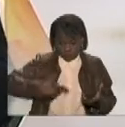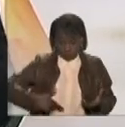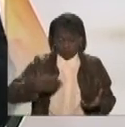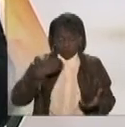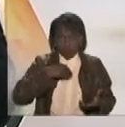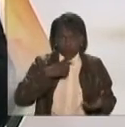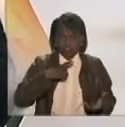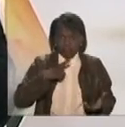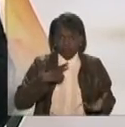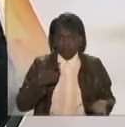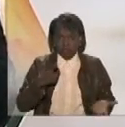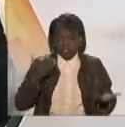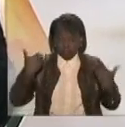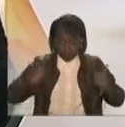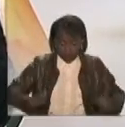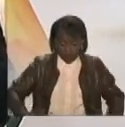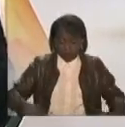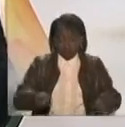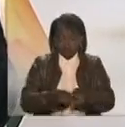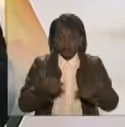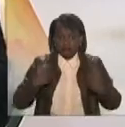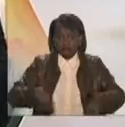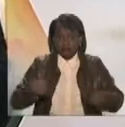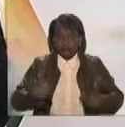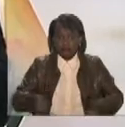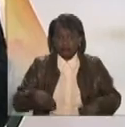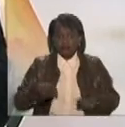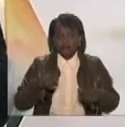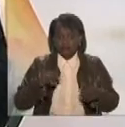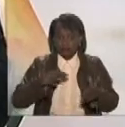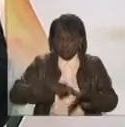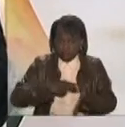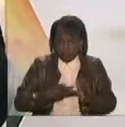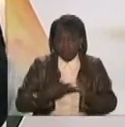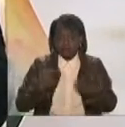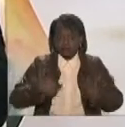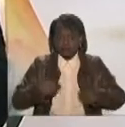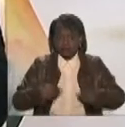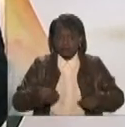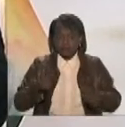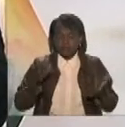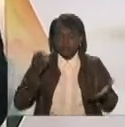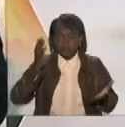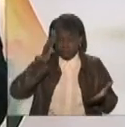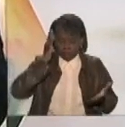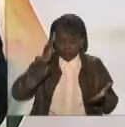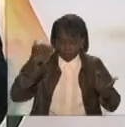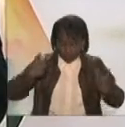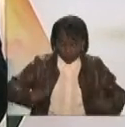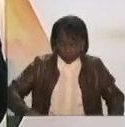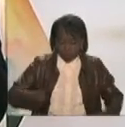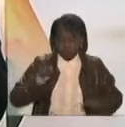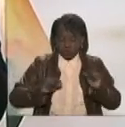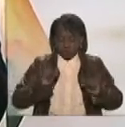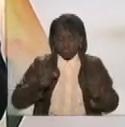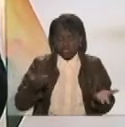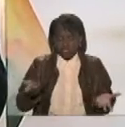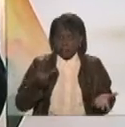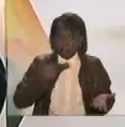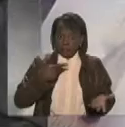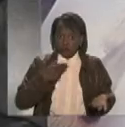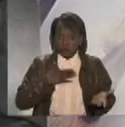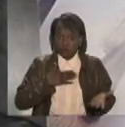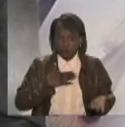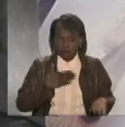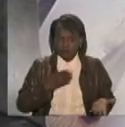habita um corpo. E esse corpo também precisa ser significado, esse corpo também precisa ser validado. Que corpo esse